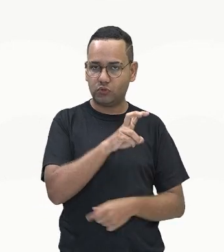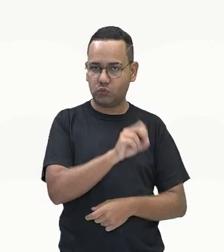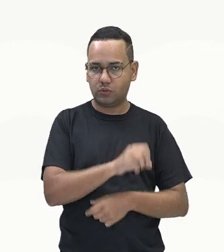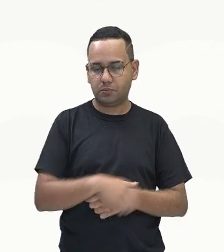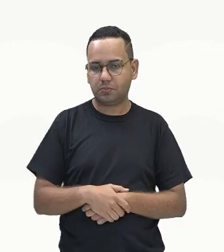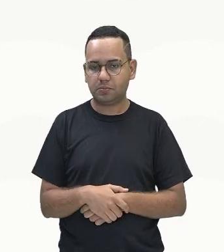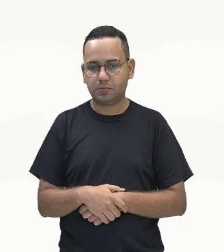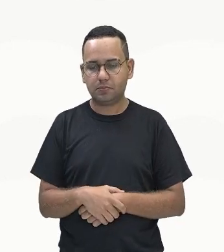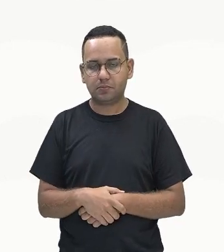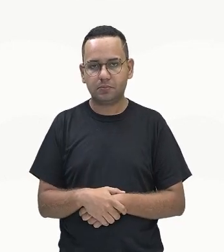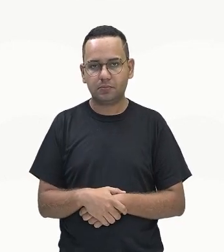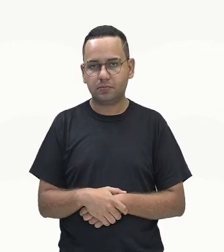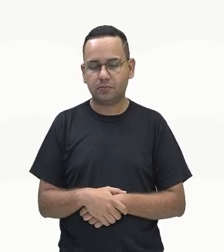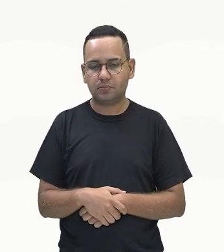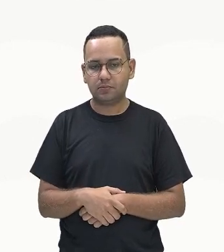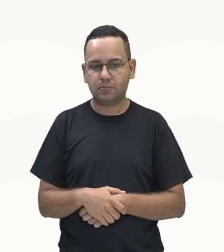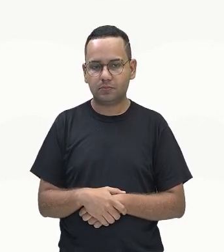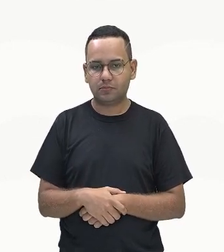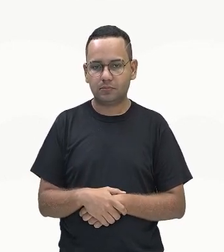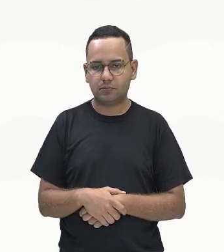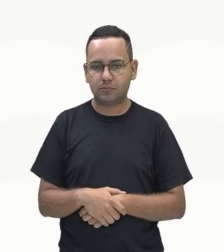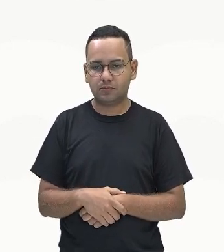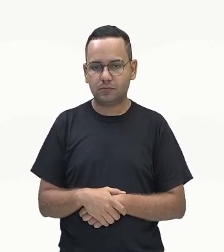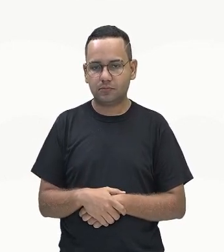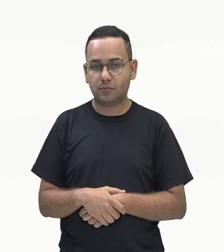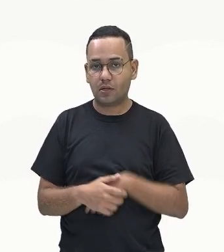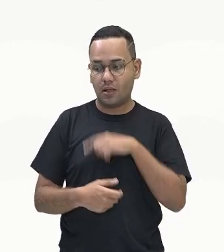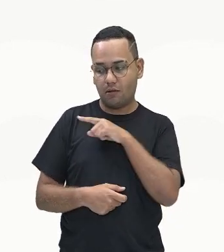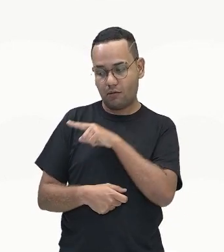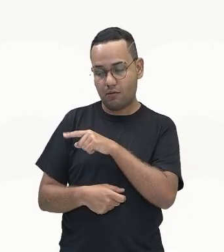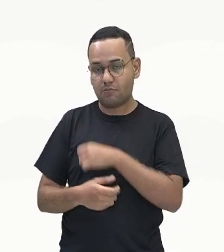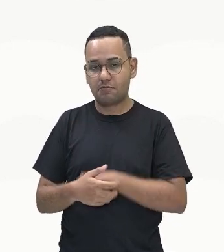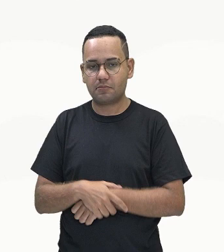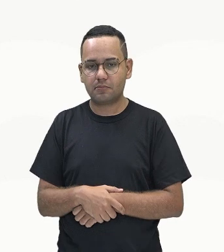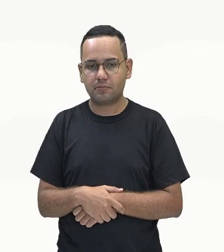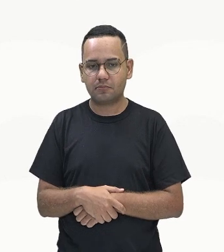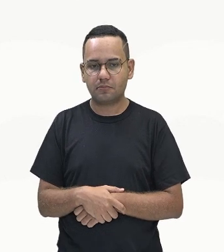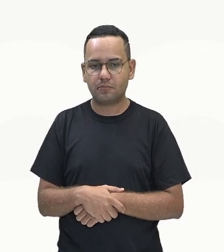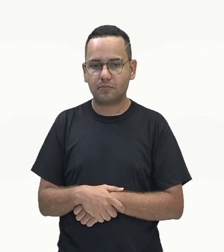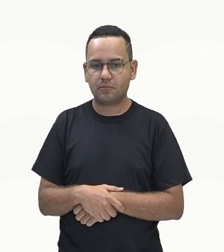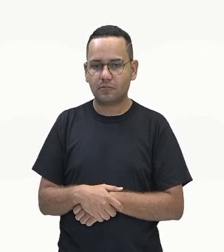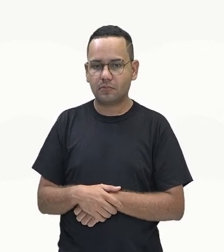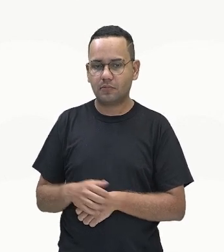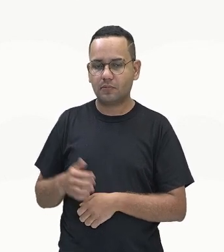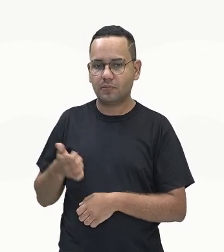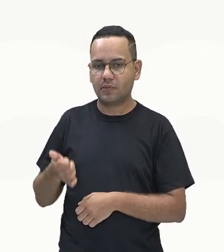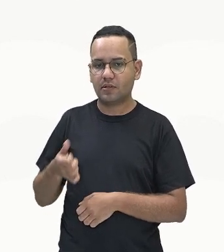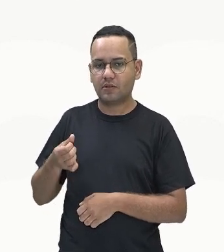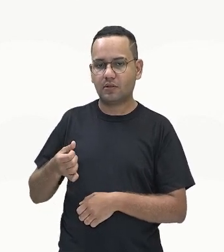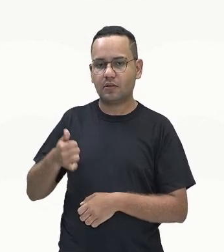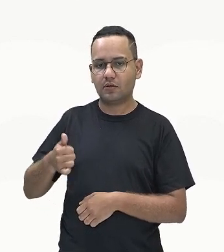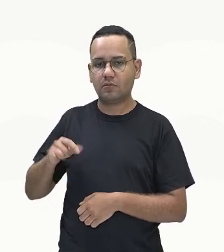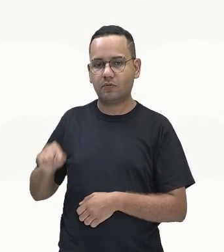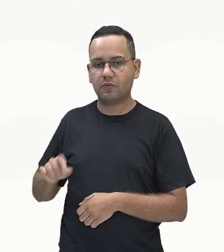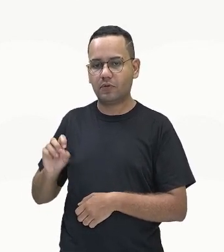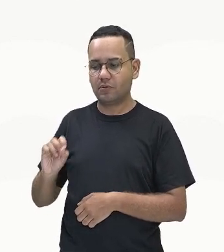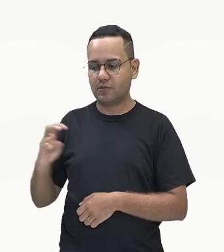simples, certo? R$ 50 de juros. E nos juros compostos, R$